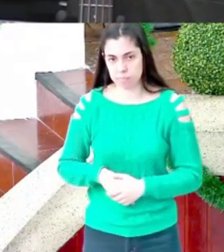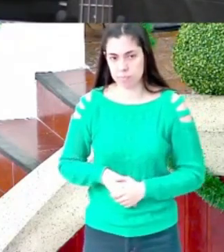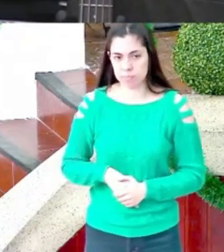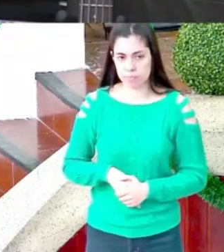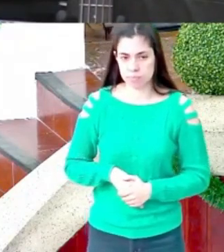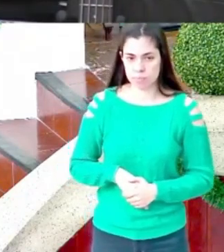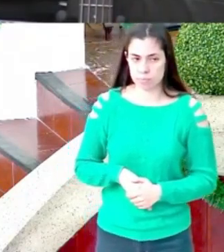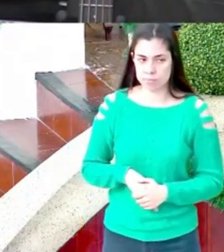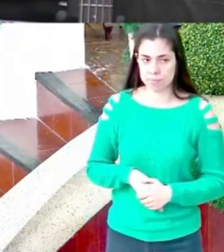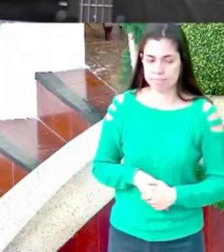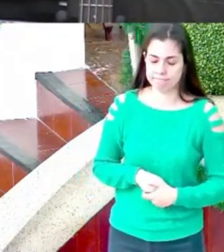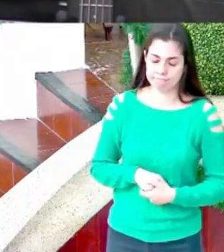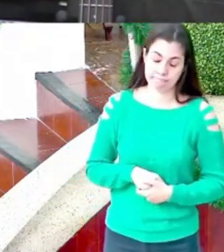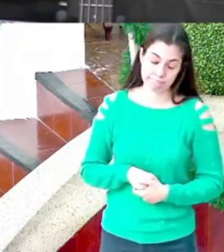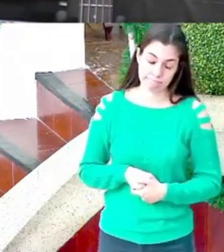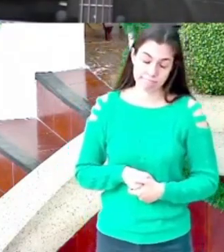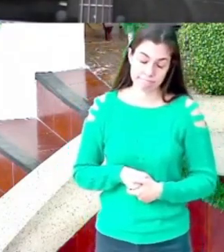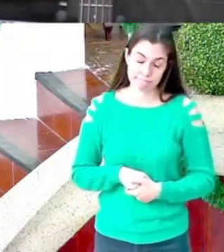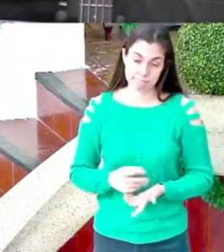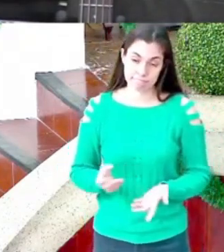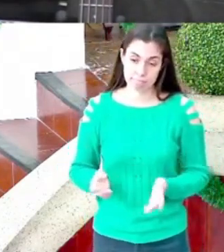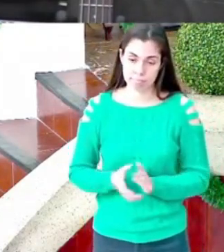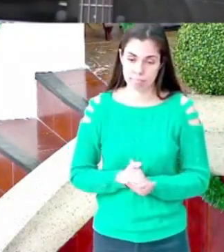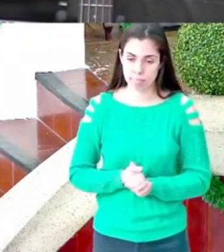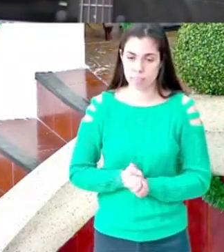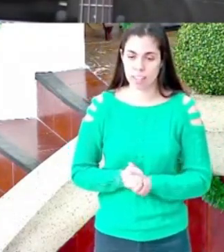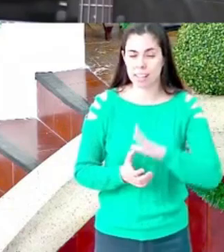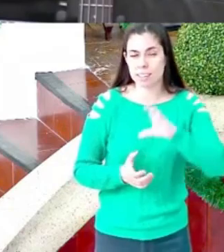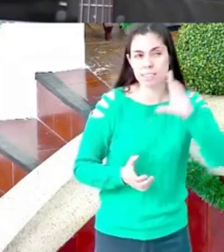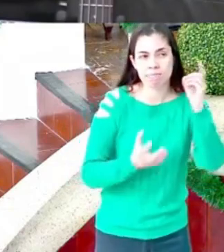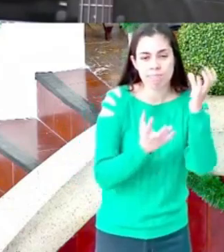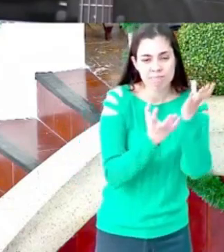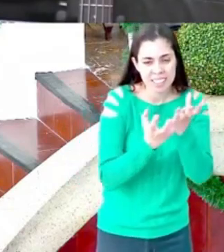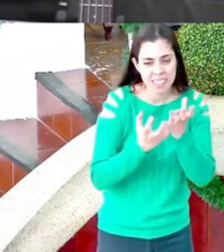O Senhor requer o nosso coração por completo.